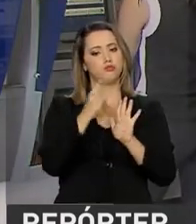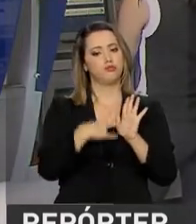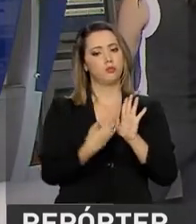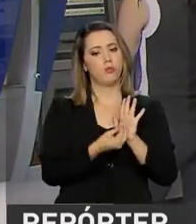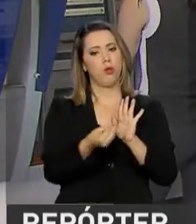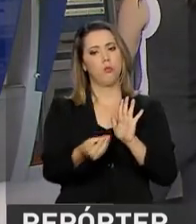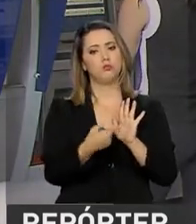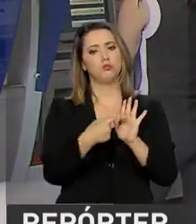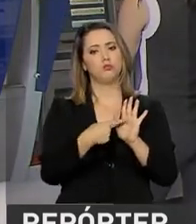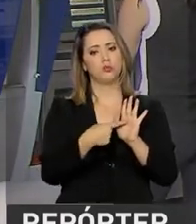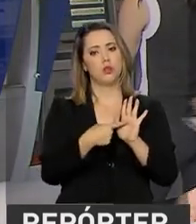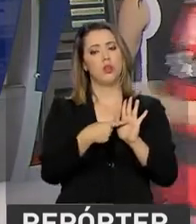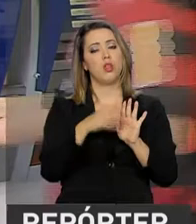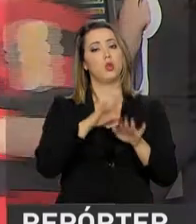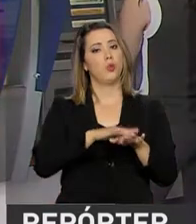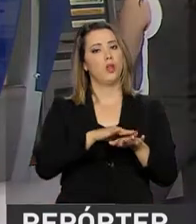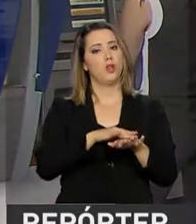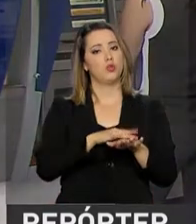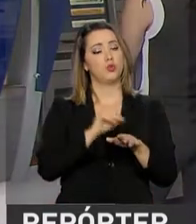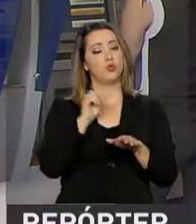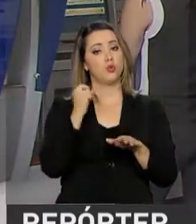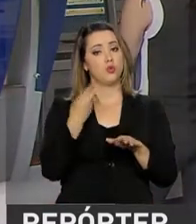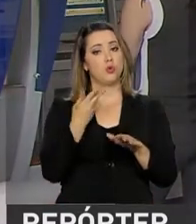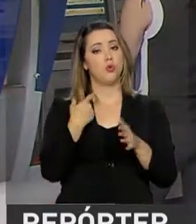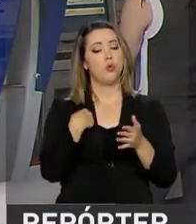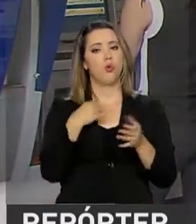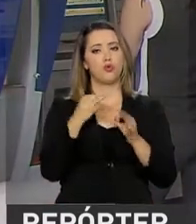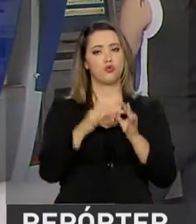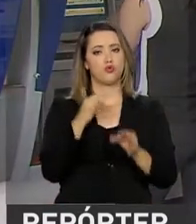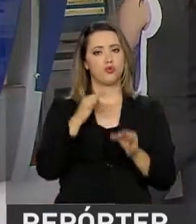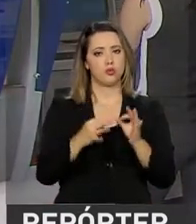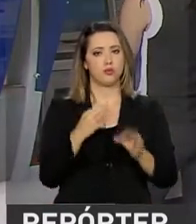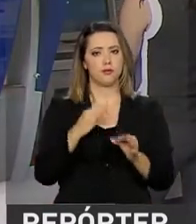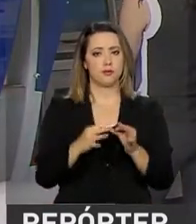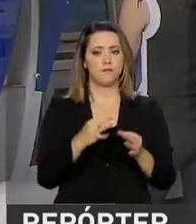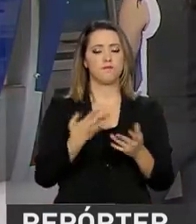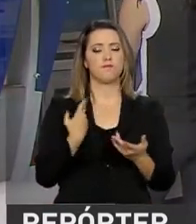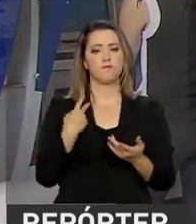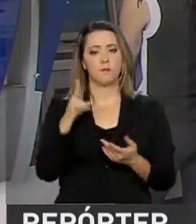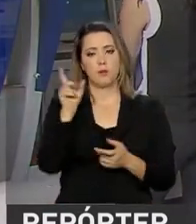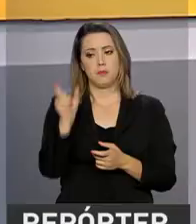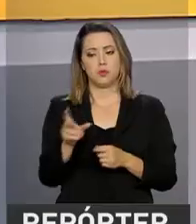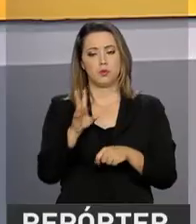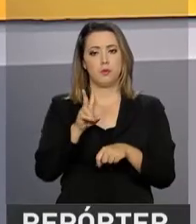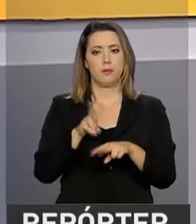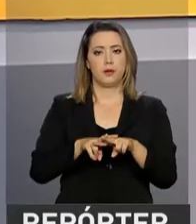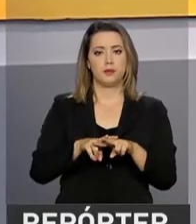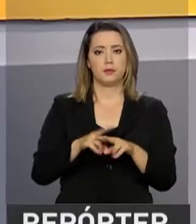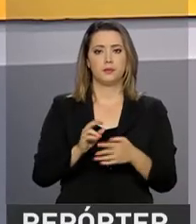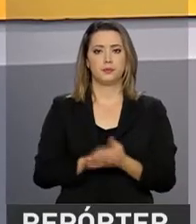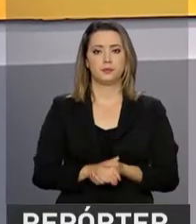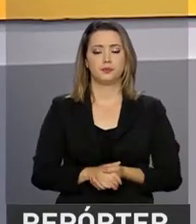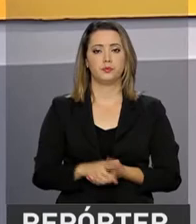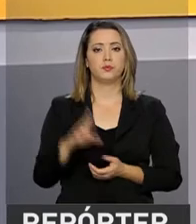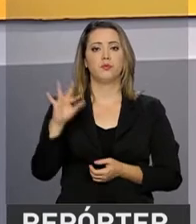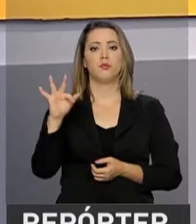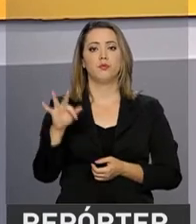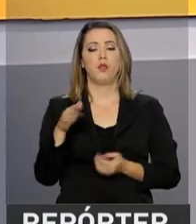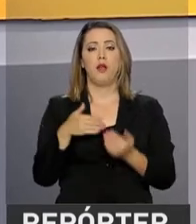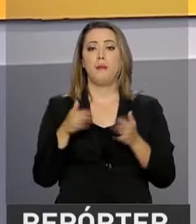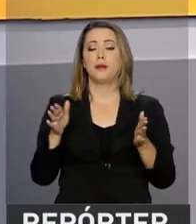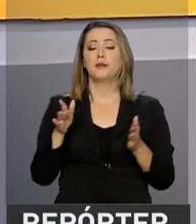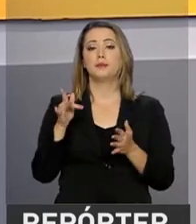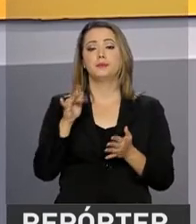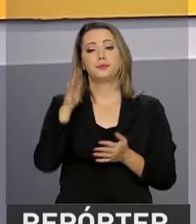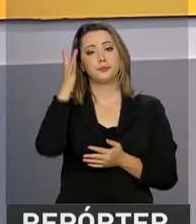internação no caso dos doentes e certidão da justiça para que estavam presos ea receita federal abre amanhã